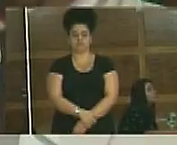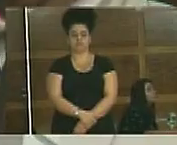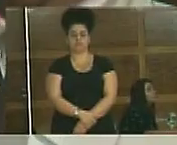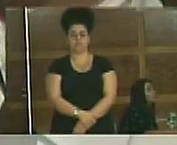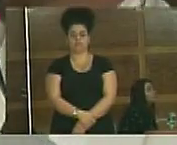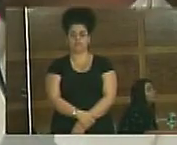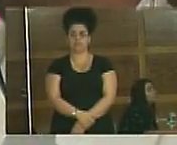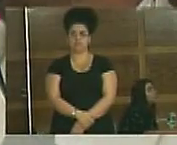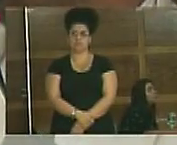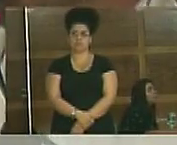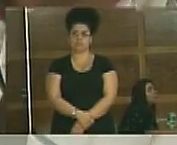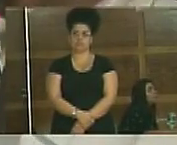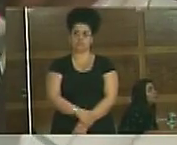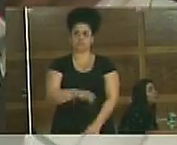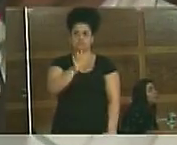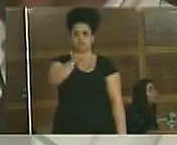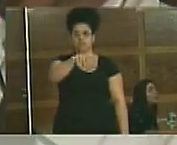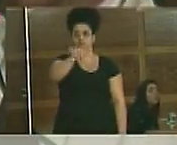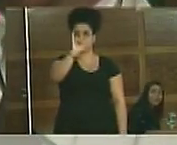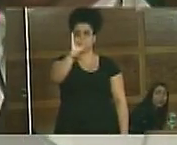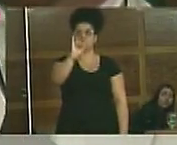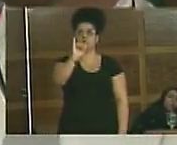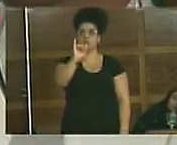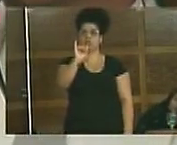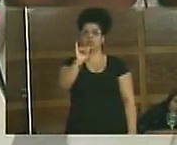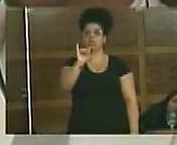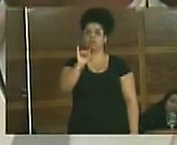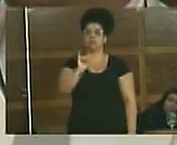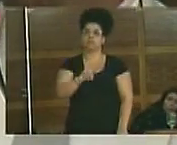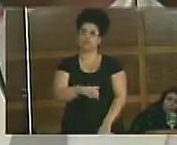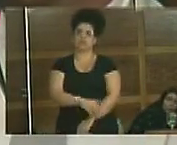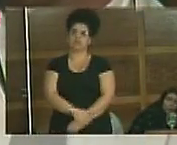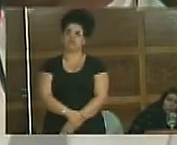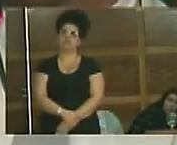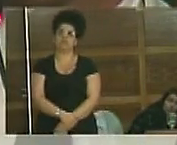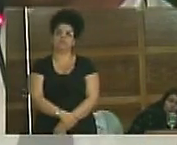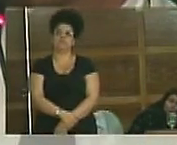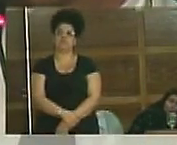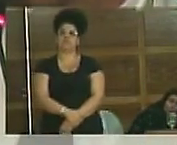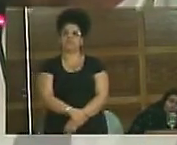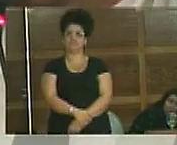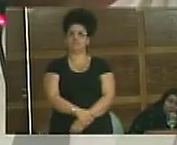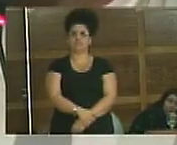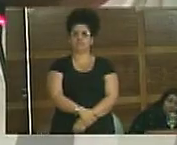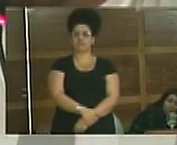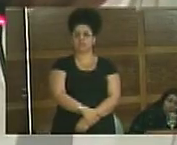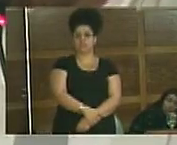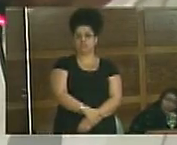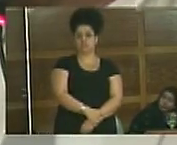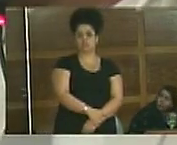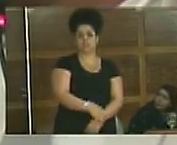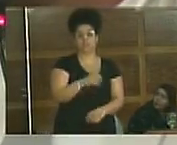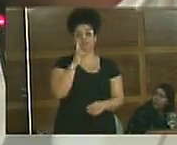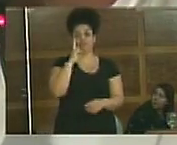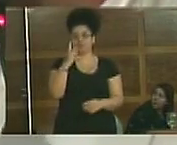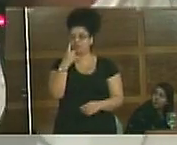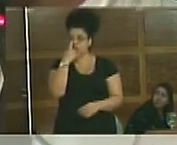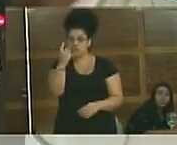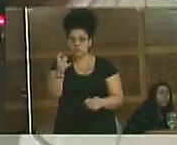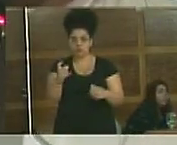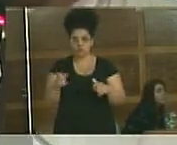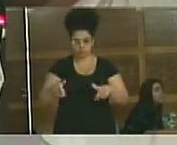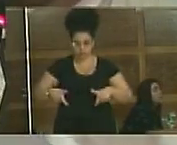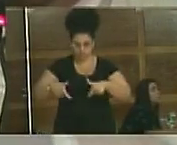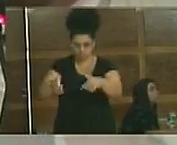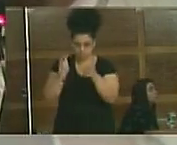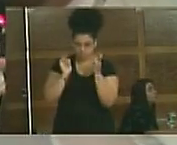Aqui é a Itinga. Olha a Itinga. Olha a praia da Itinga. Olha lá o que estão fazendo na Itinga. Então eu vou dizer aqui para vocês que